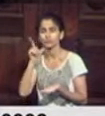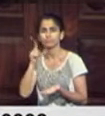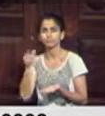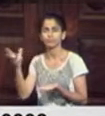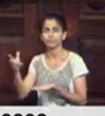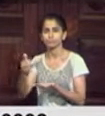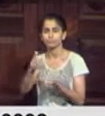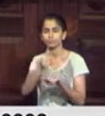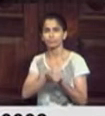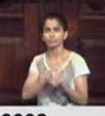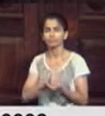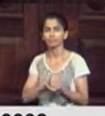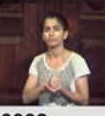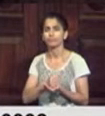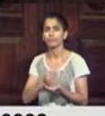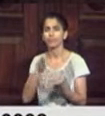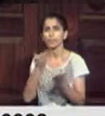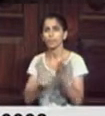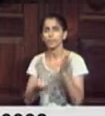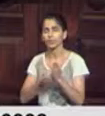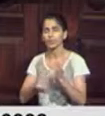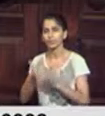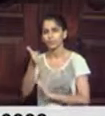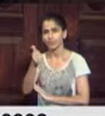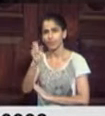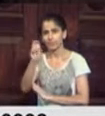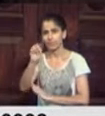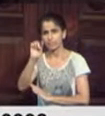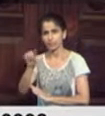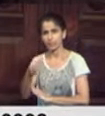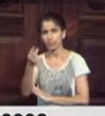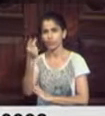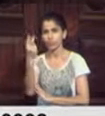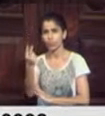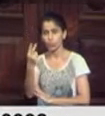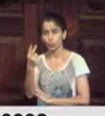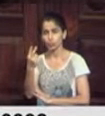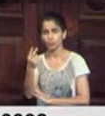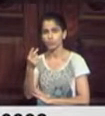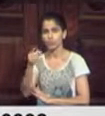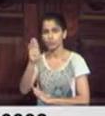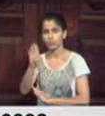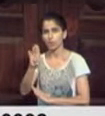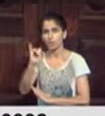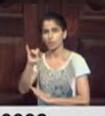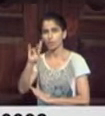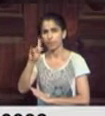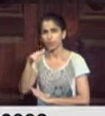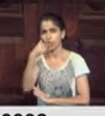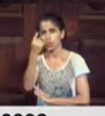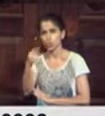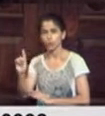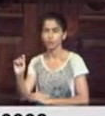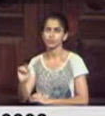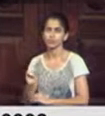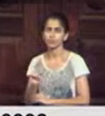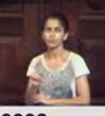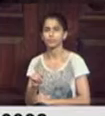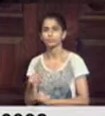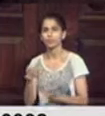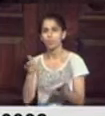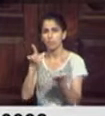ordem dos 15,2 bilhões de reais. Vou repetir, nós temos um déficit orçamentário colocado em